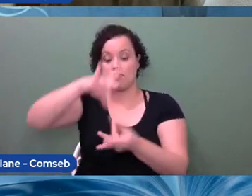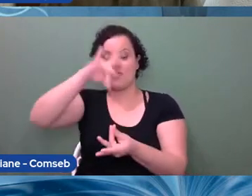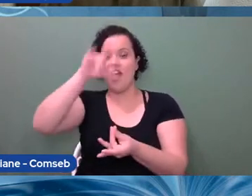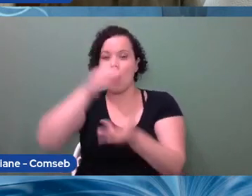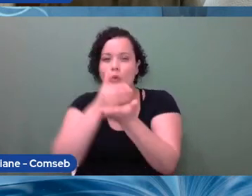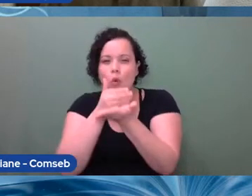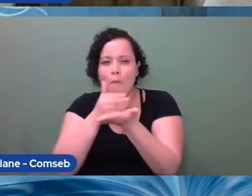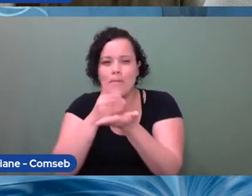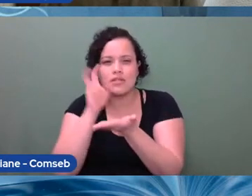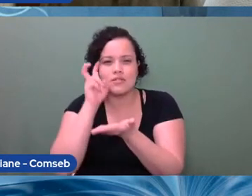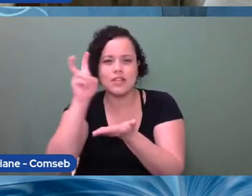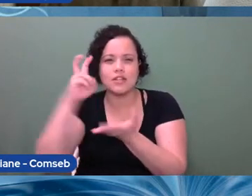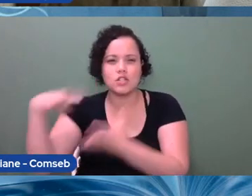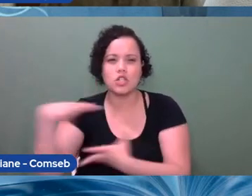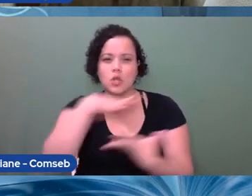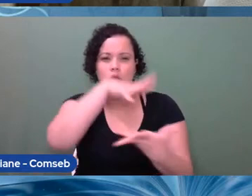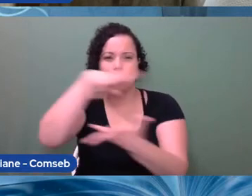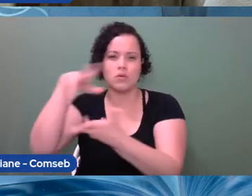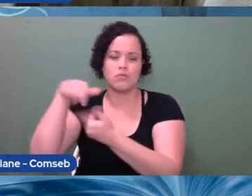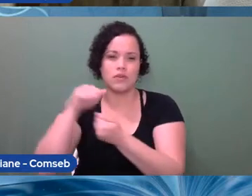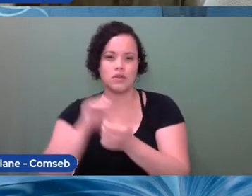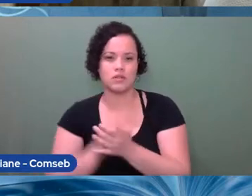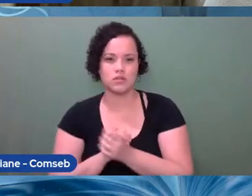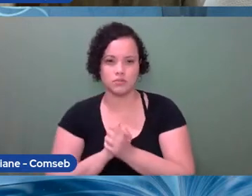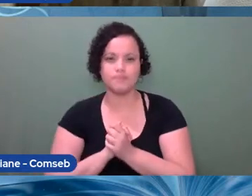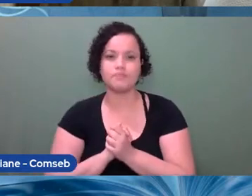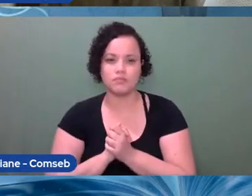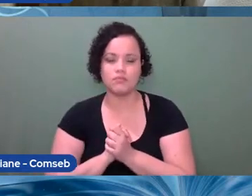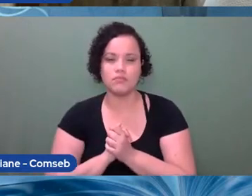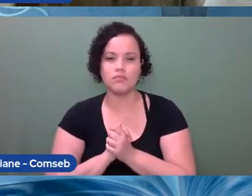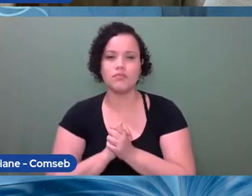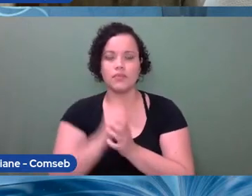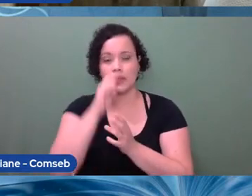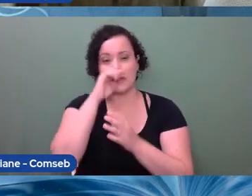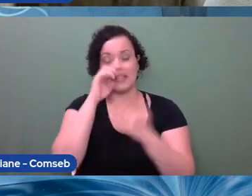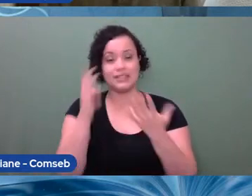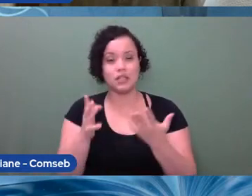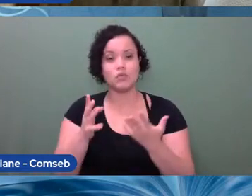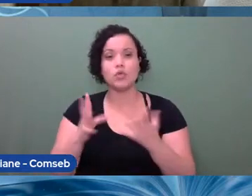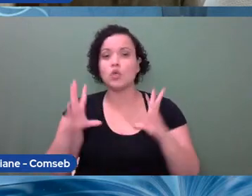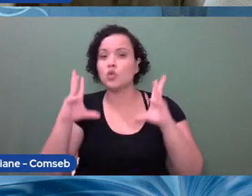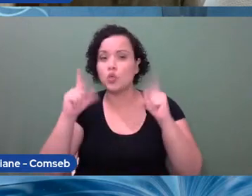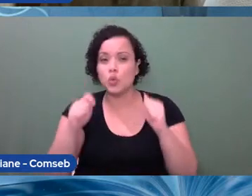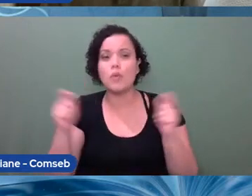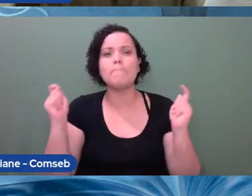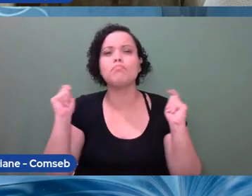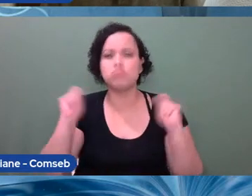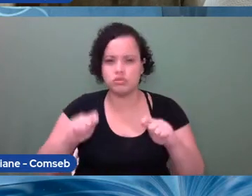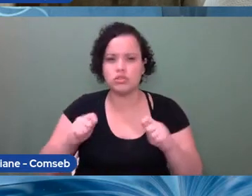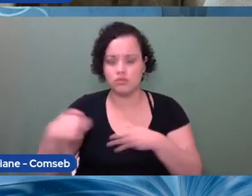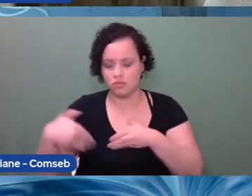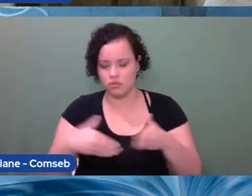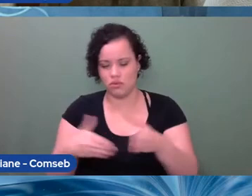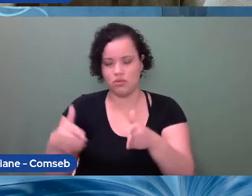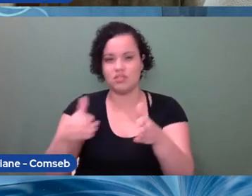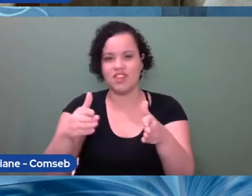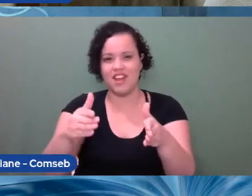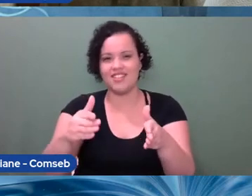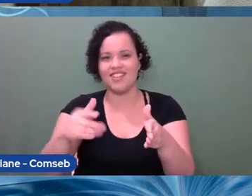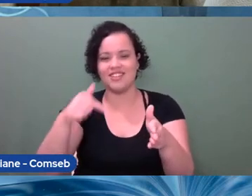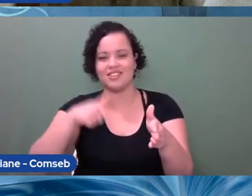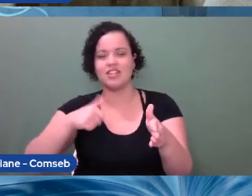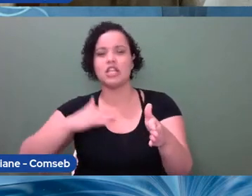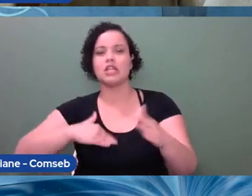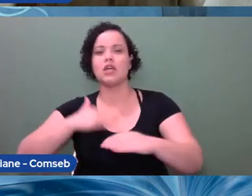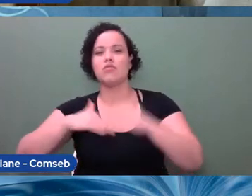desse rudimento, vamos chamar assim de inteligência, se a gente quiser chamar, tudo é possível dentro dessa estrada chamada evolução. Certo? Eu não sei